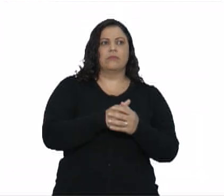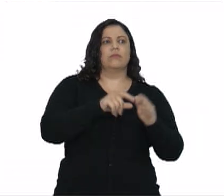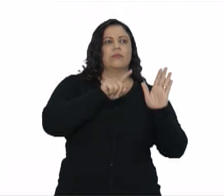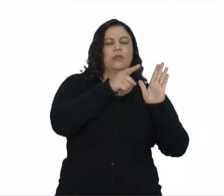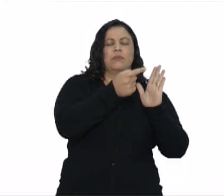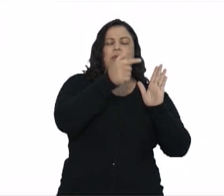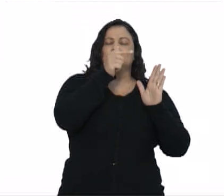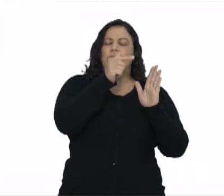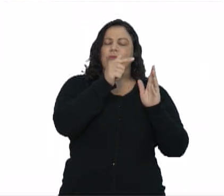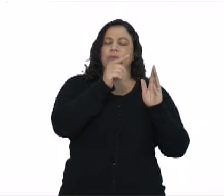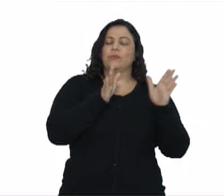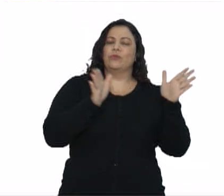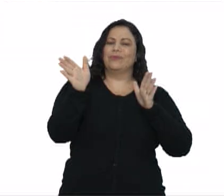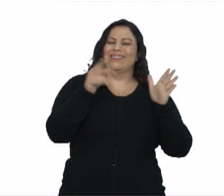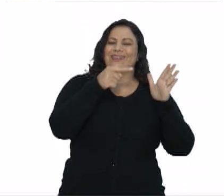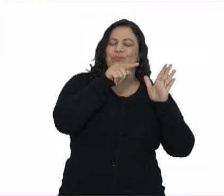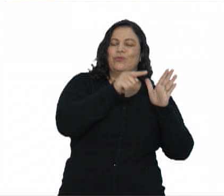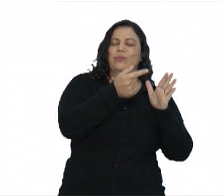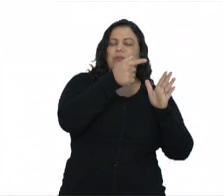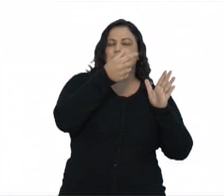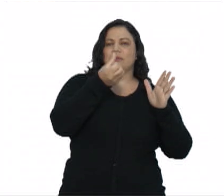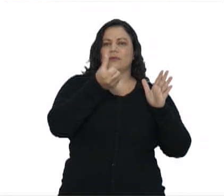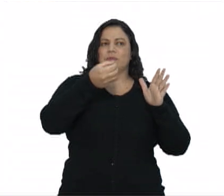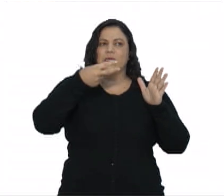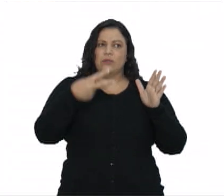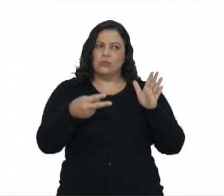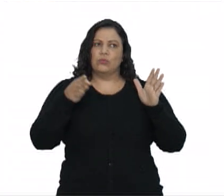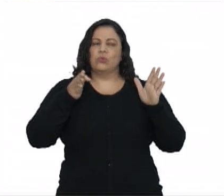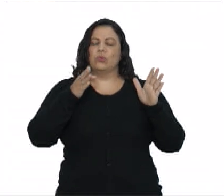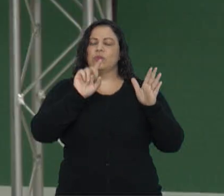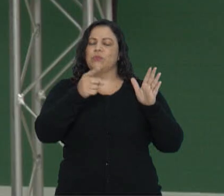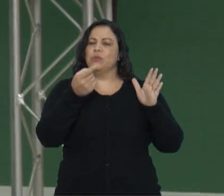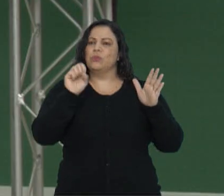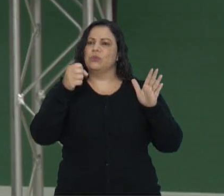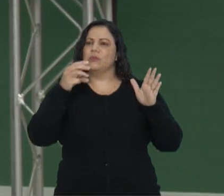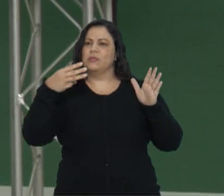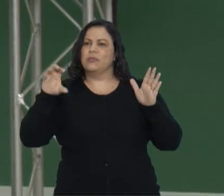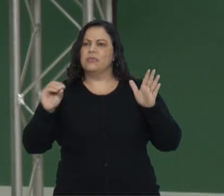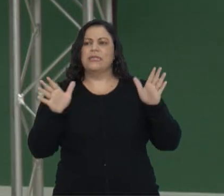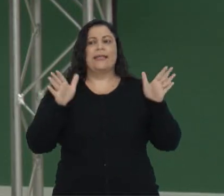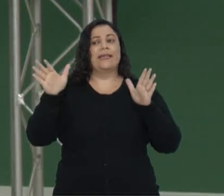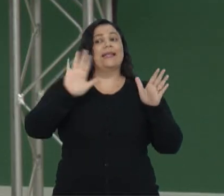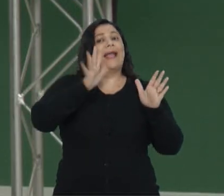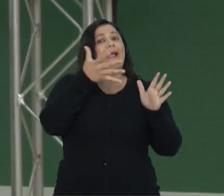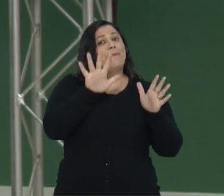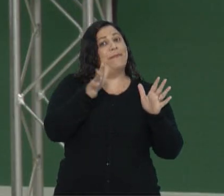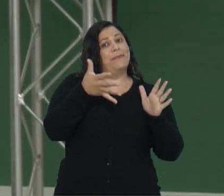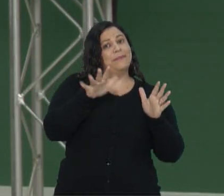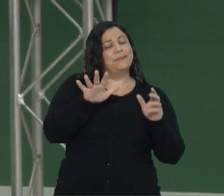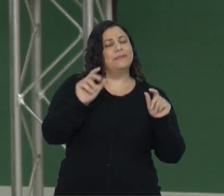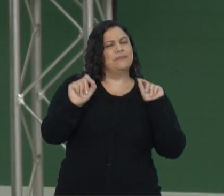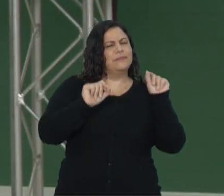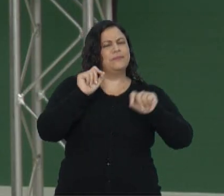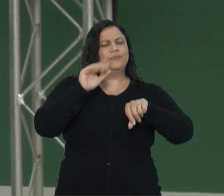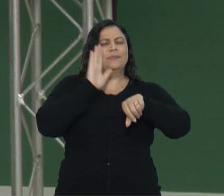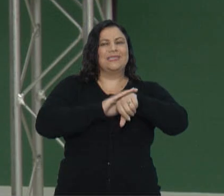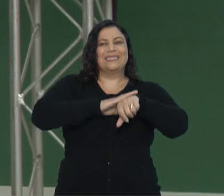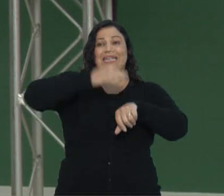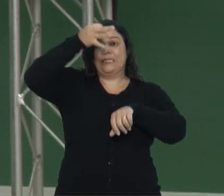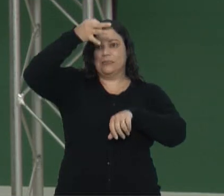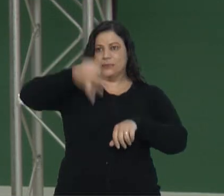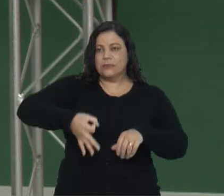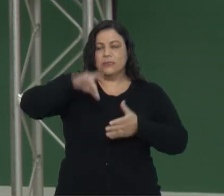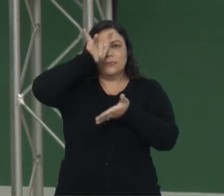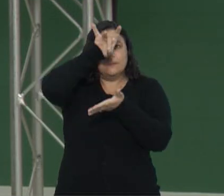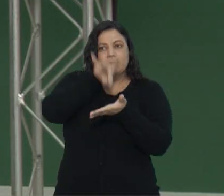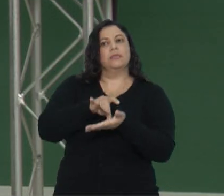1762 a 1830. Pessoal, essas datas, a gente não tinha uma cronologia muito bacana naquela época ainda, né? Mas elas não são